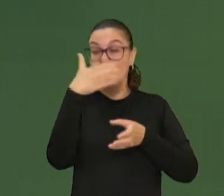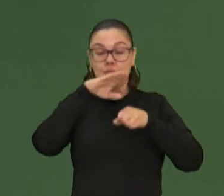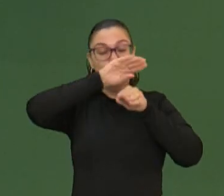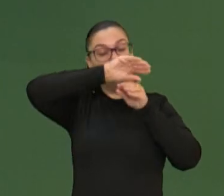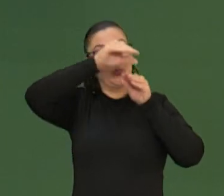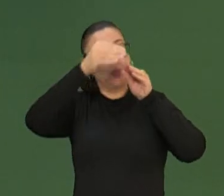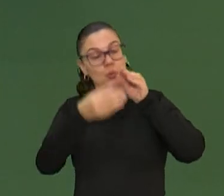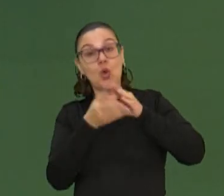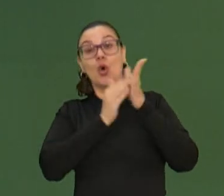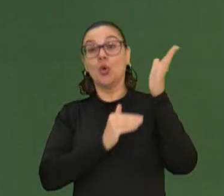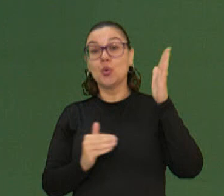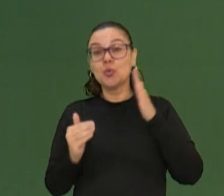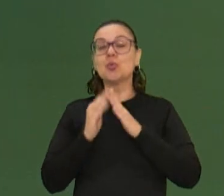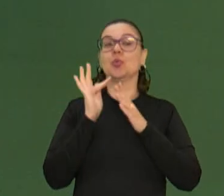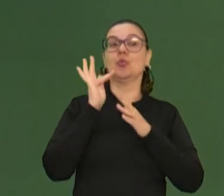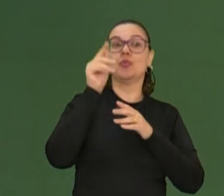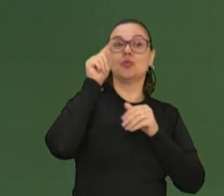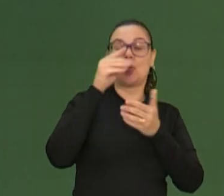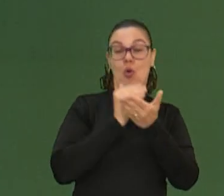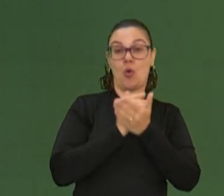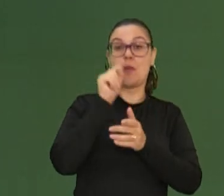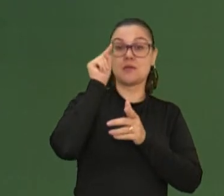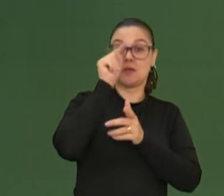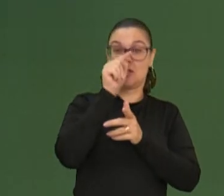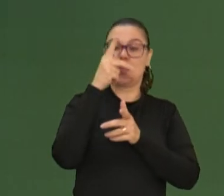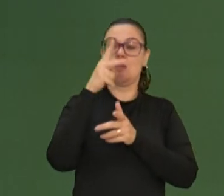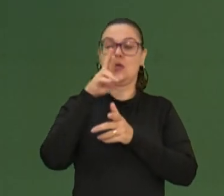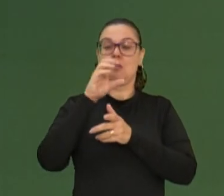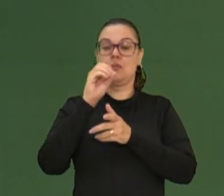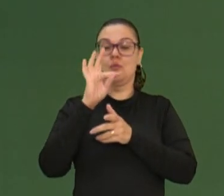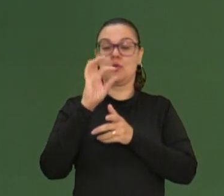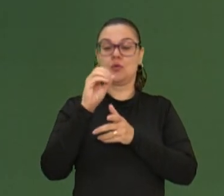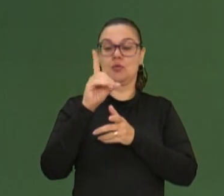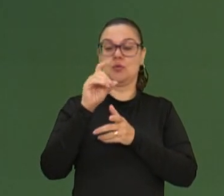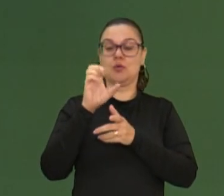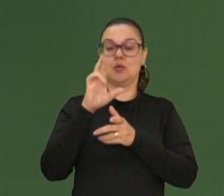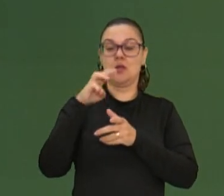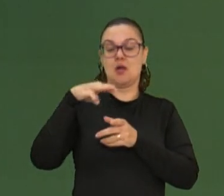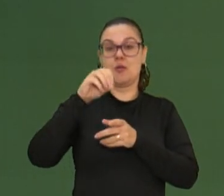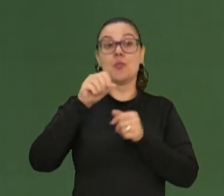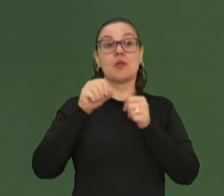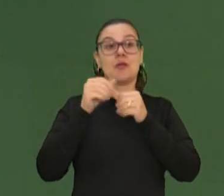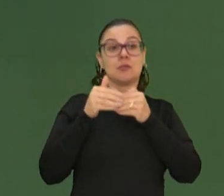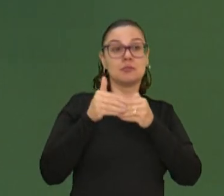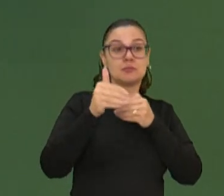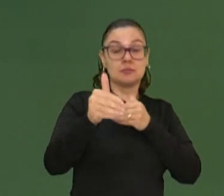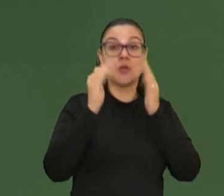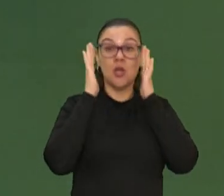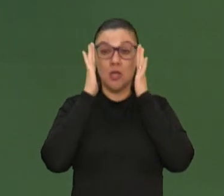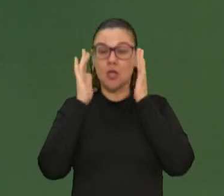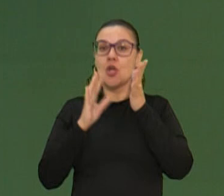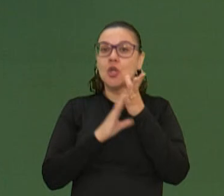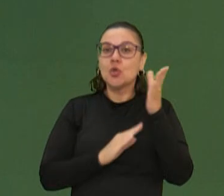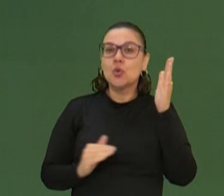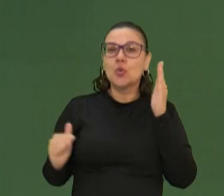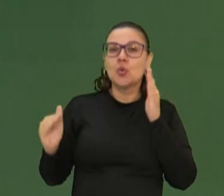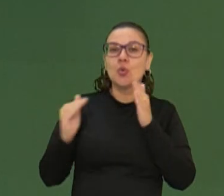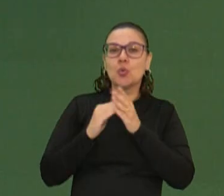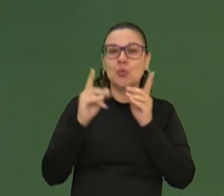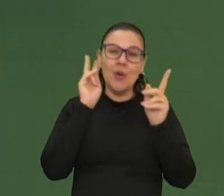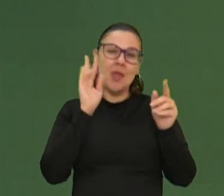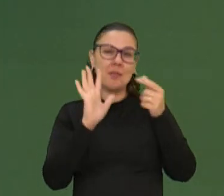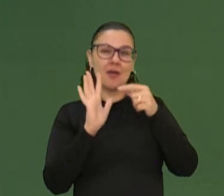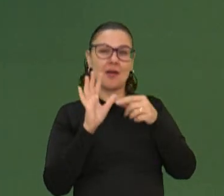planta vai ter, futuramente, surgindo o protoderma, que desenvolve a epiderme. Todos os anexos da epiderme, os tricomas